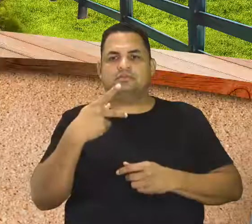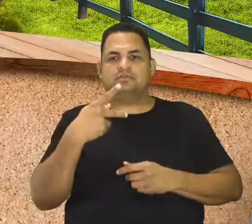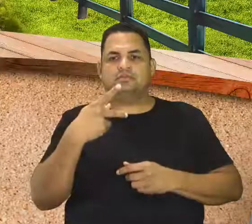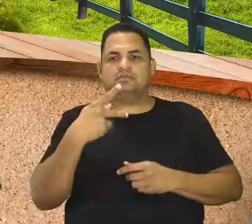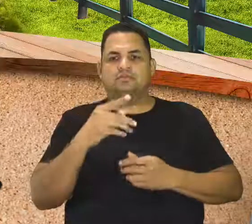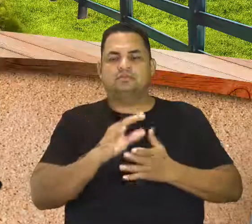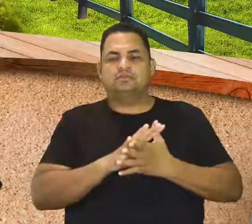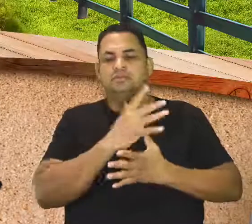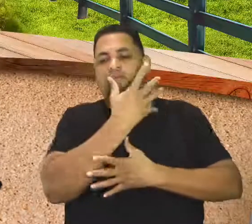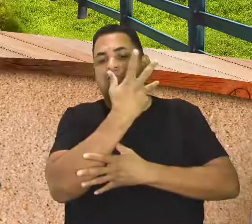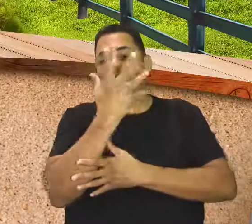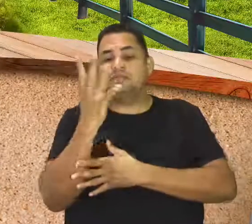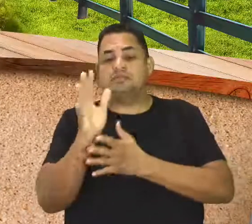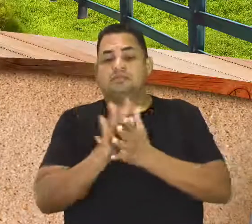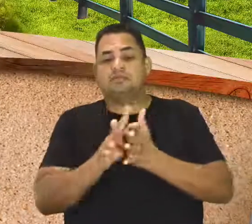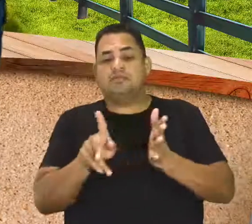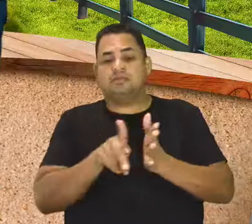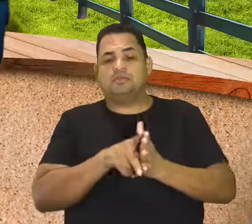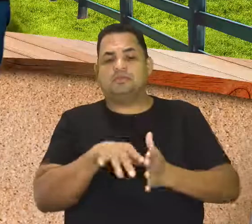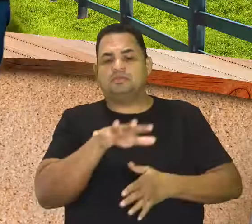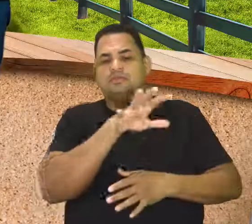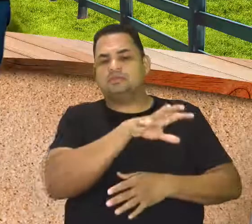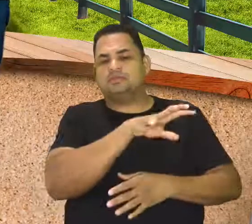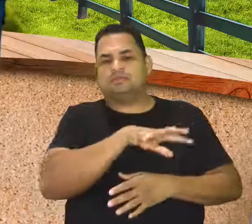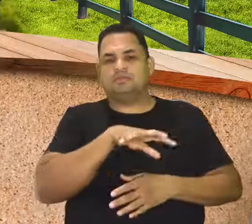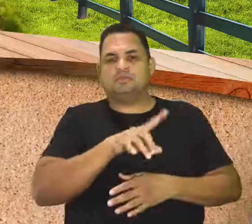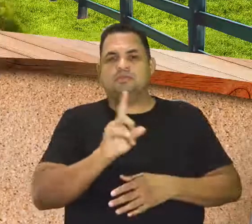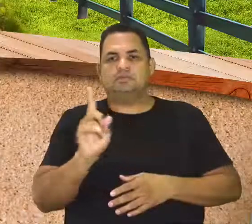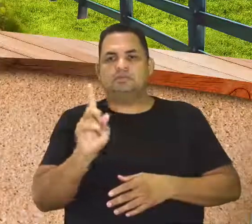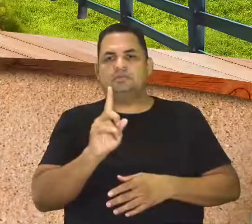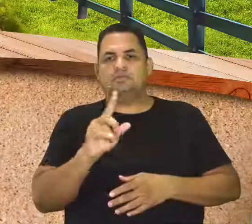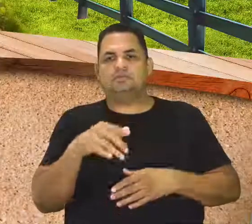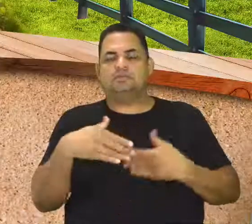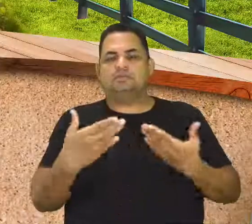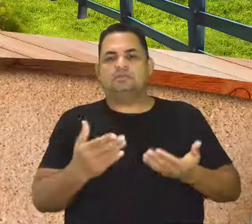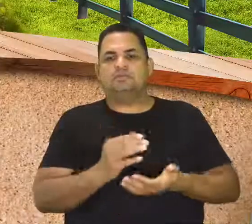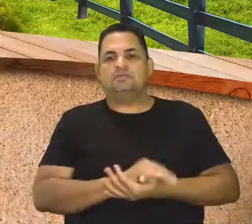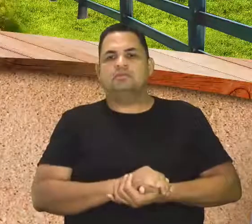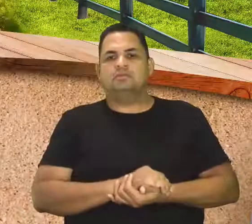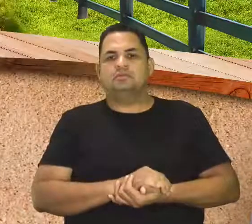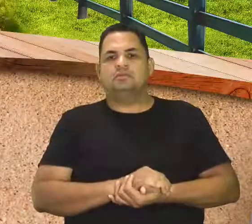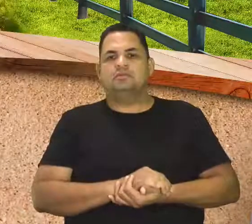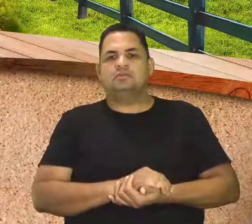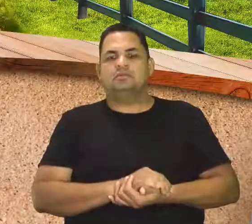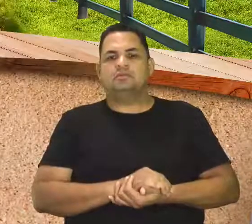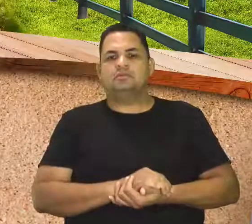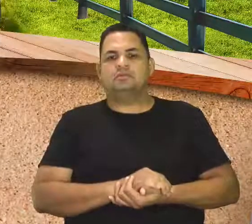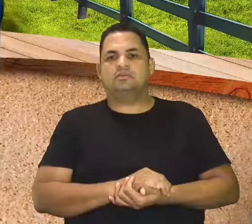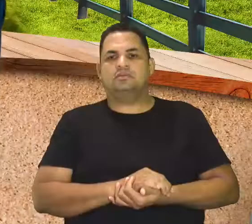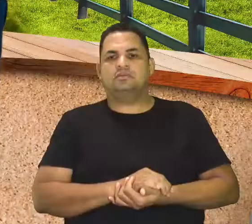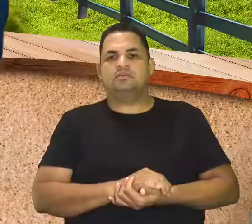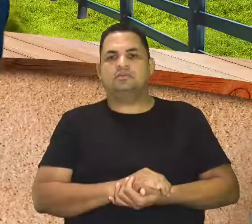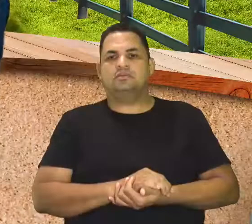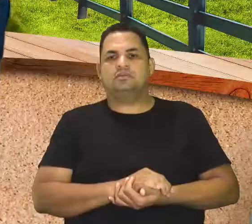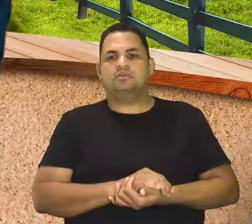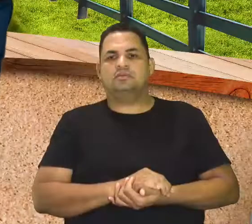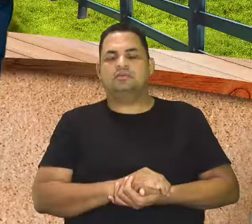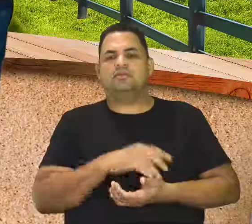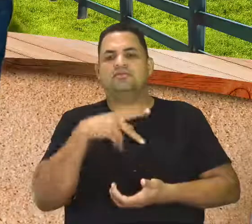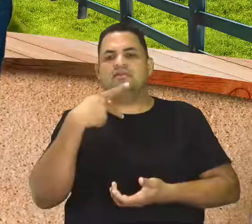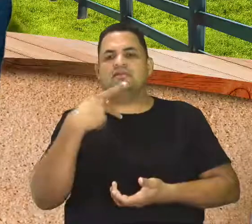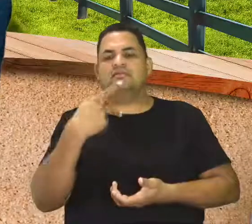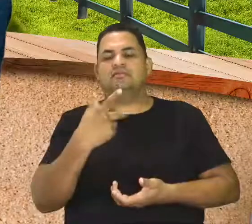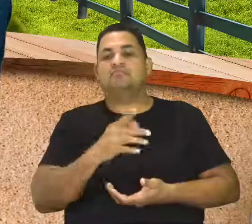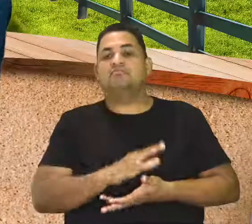da planta nativa que já está lá. What about this that? Não. What about the talk? Você está falando do quê?